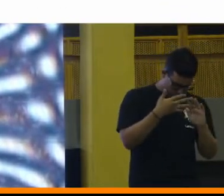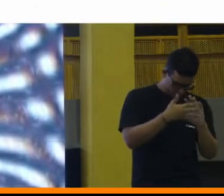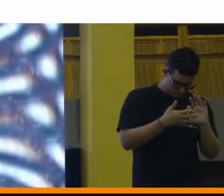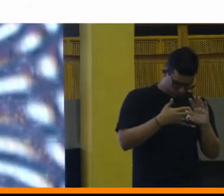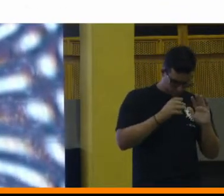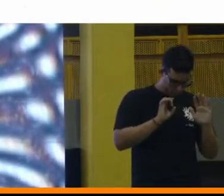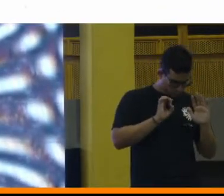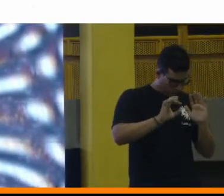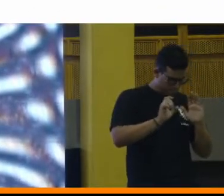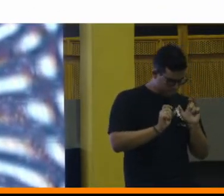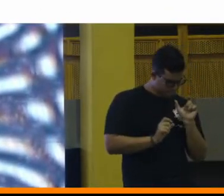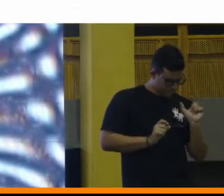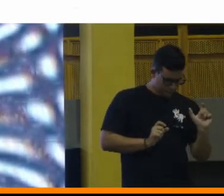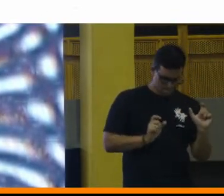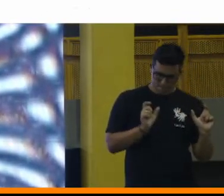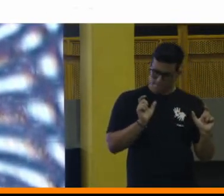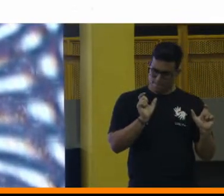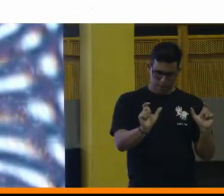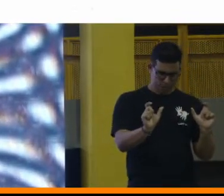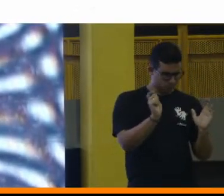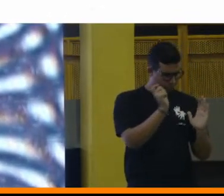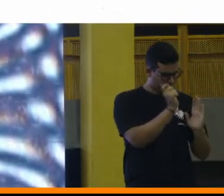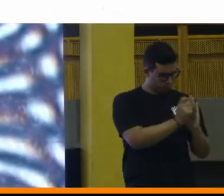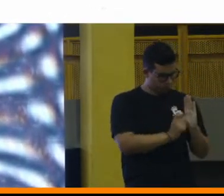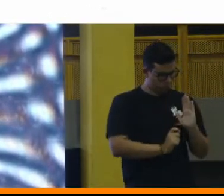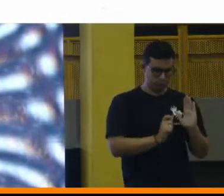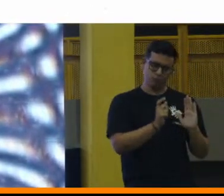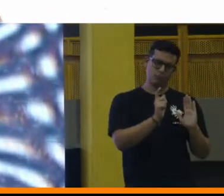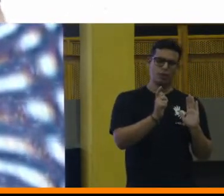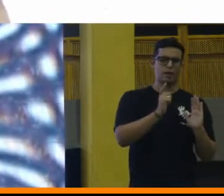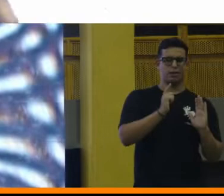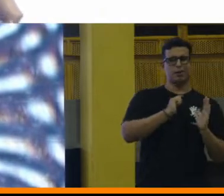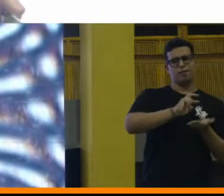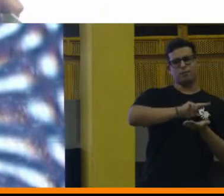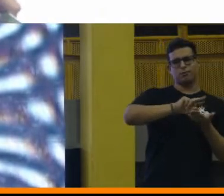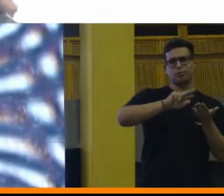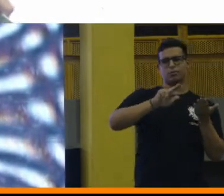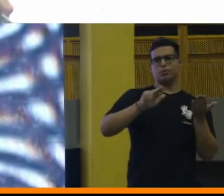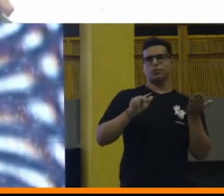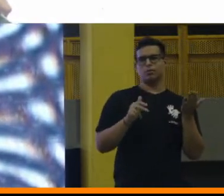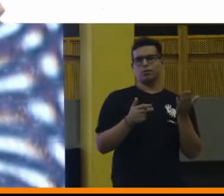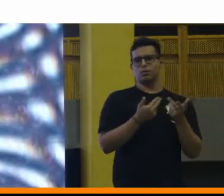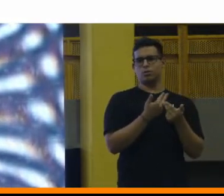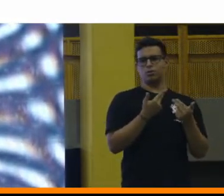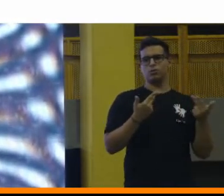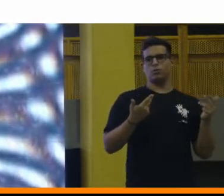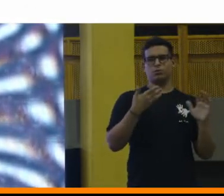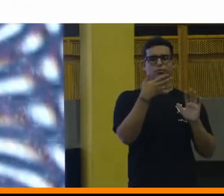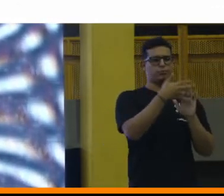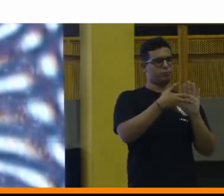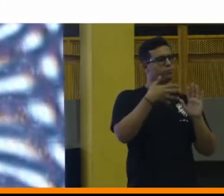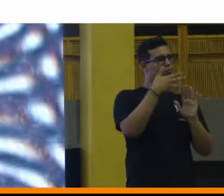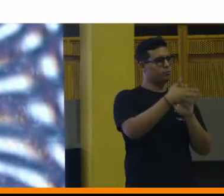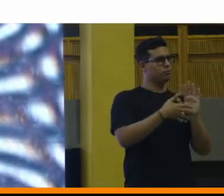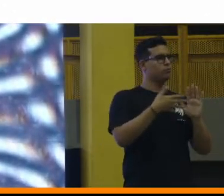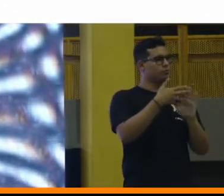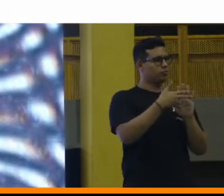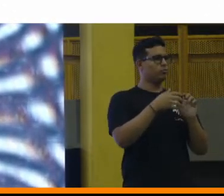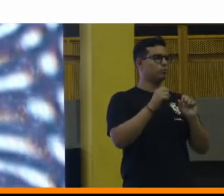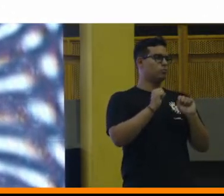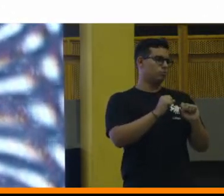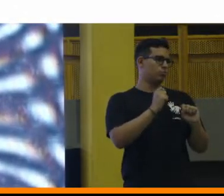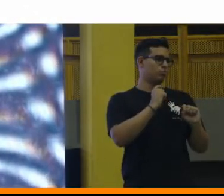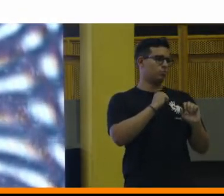só palavra escrita. Existem várias formas de texto. Você pode ter